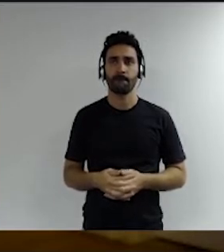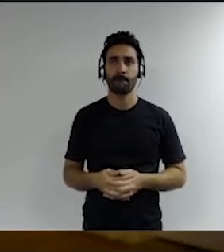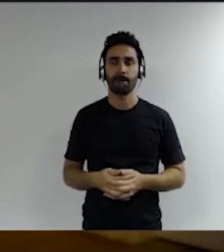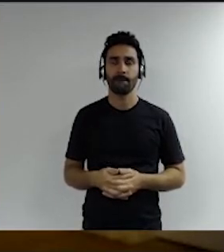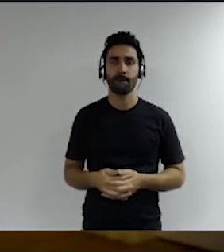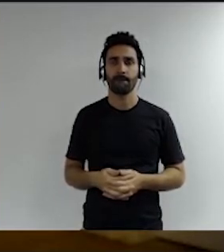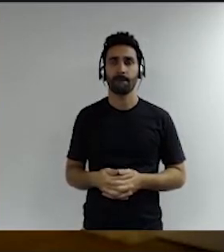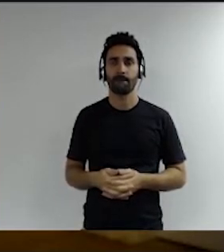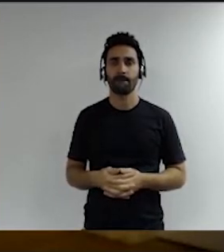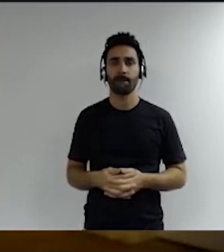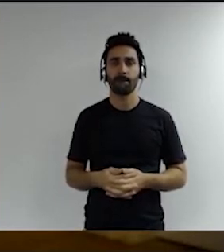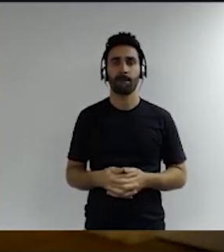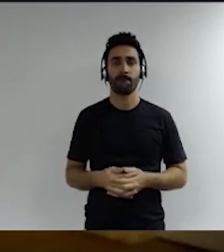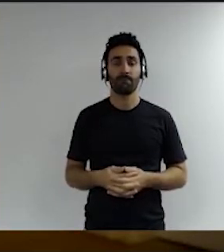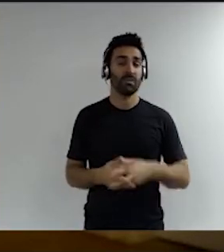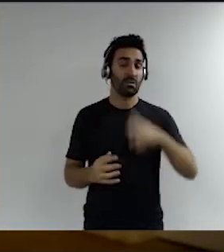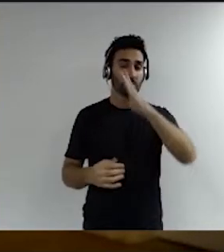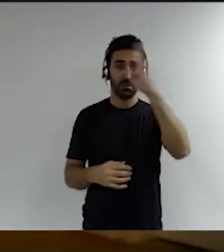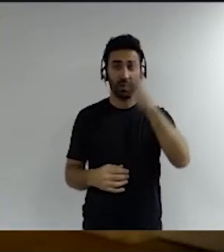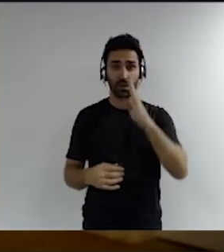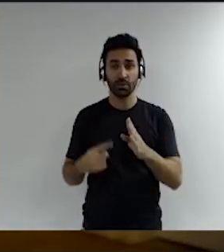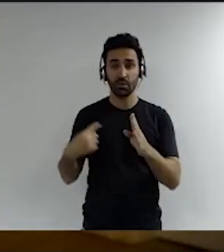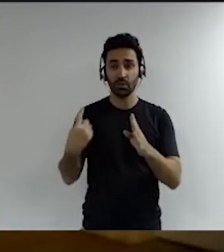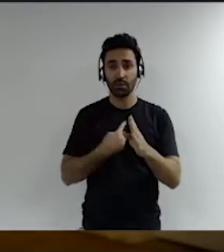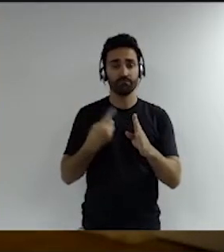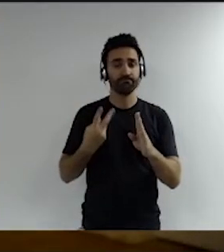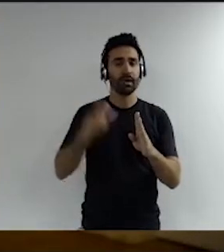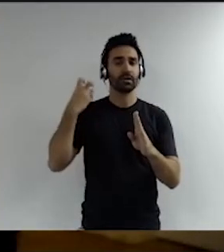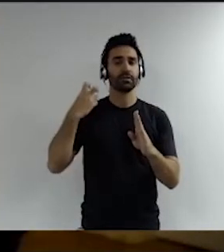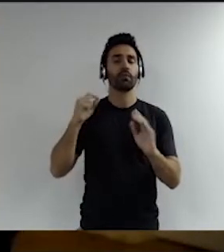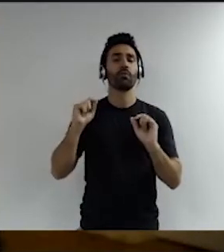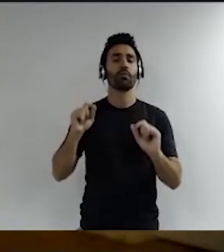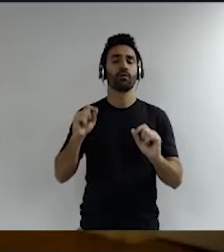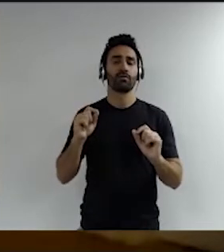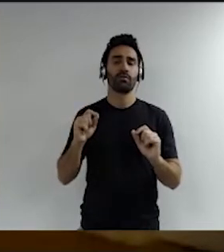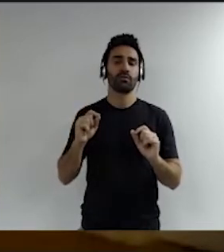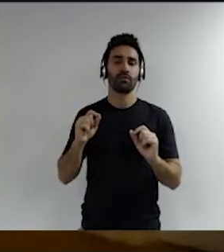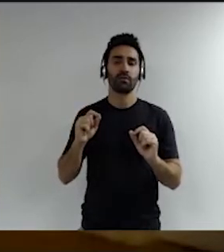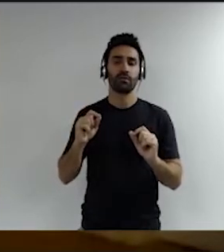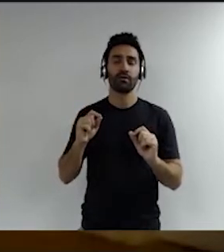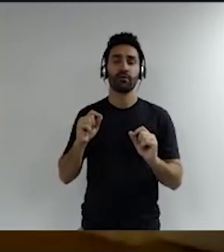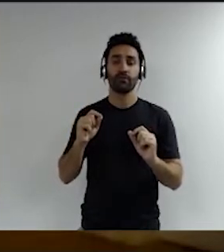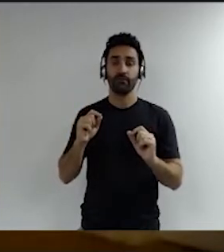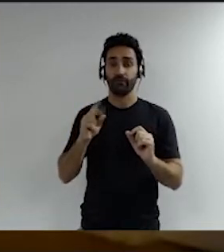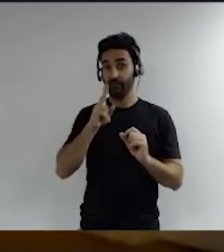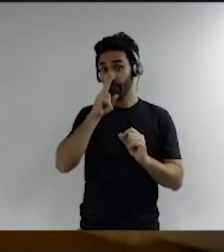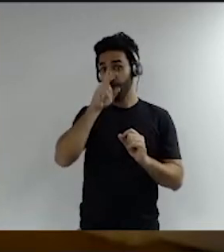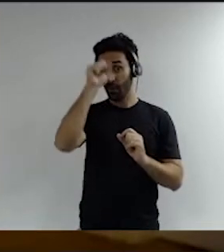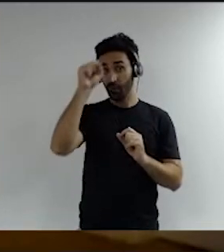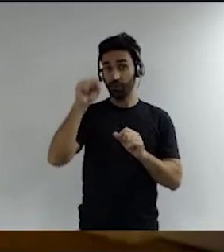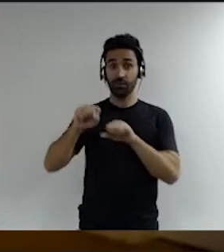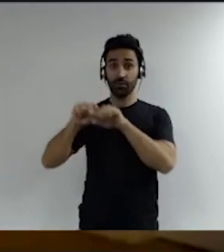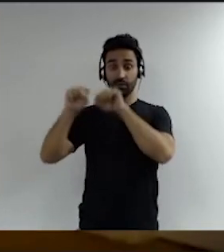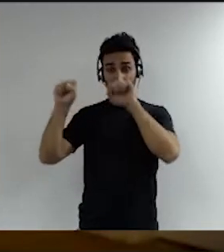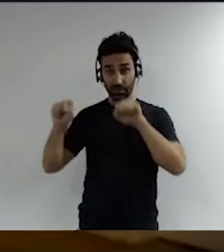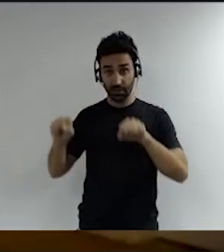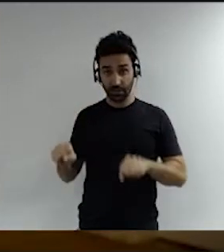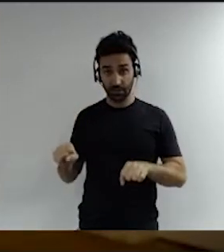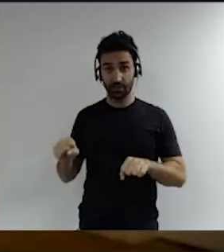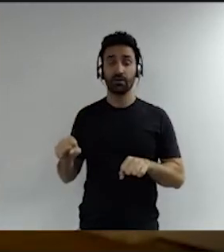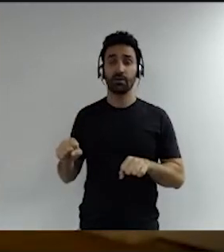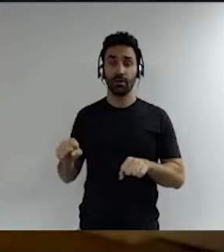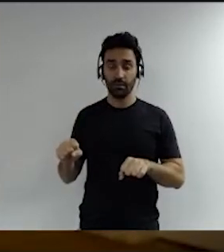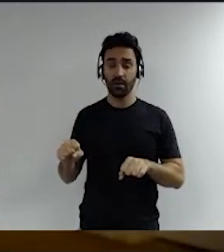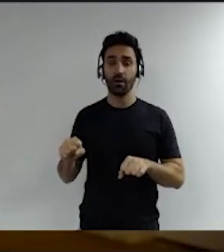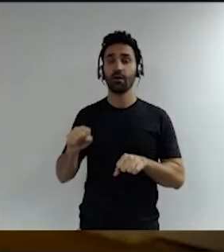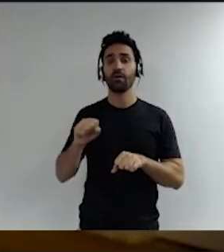O que nós sentimos no Brasil foi uma forte aproximação do sistema da civil law com a common